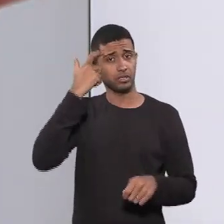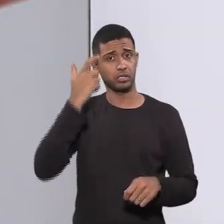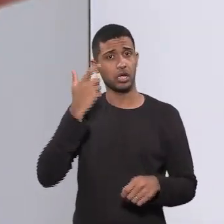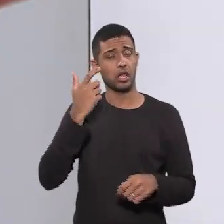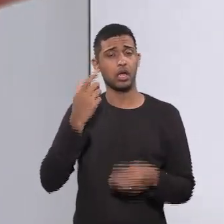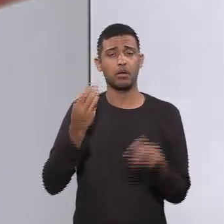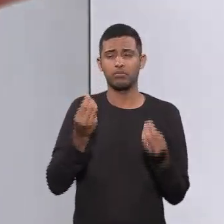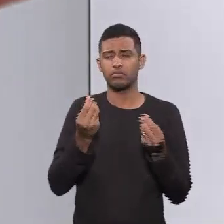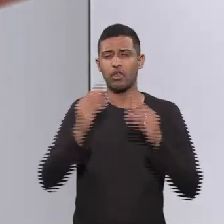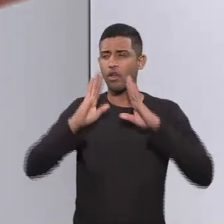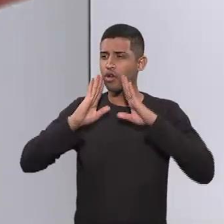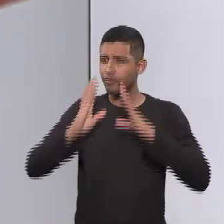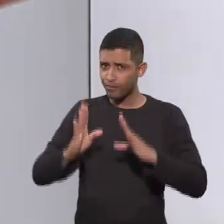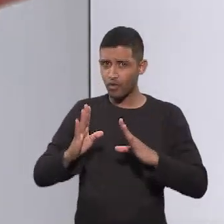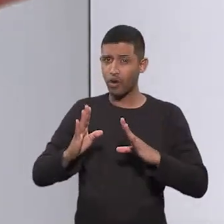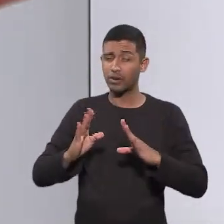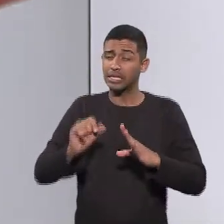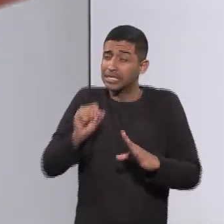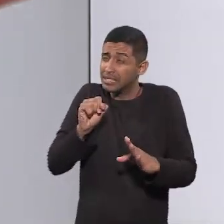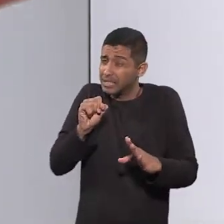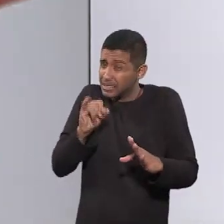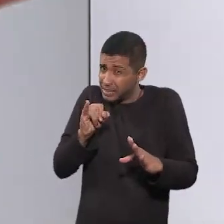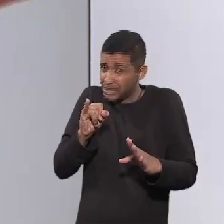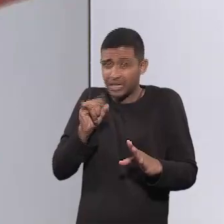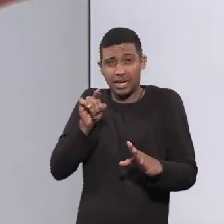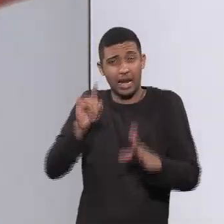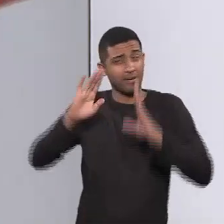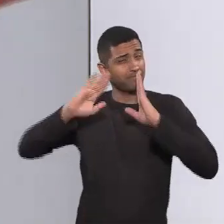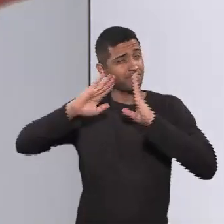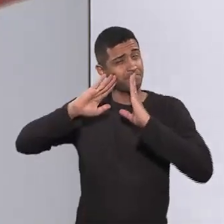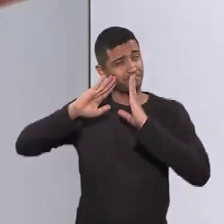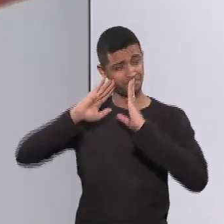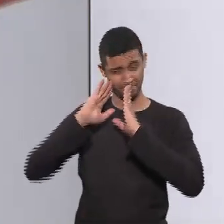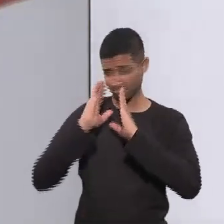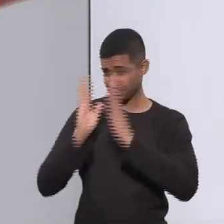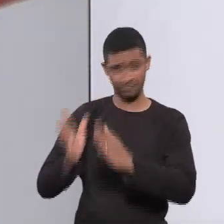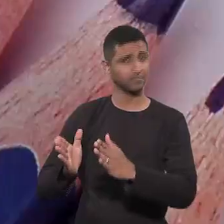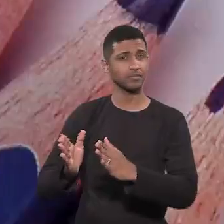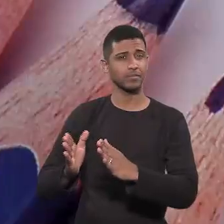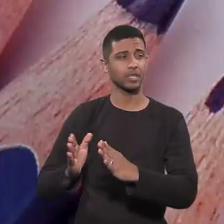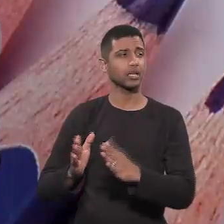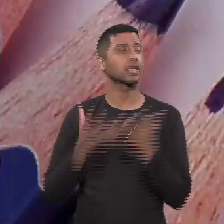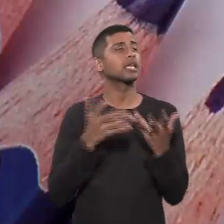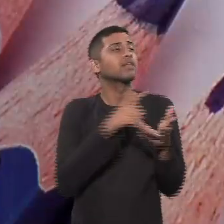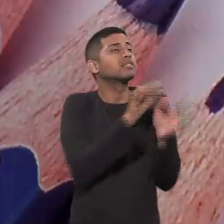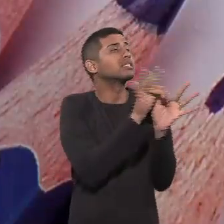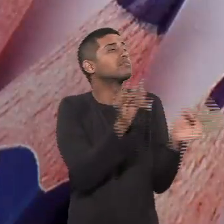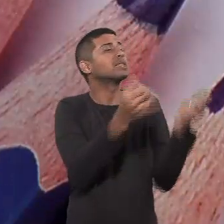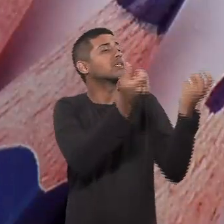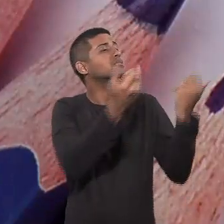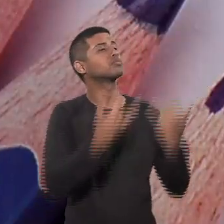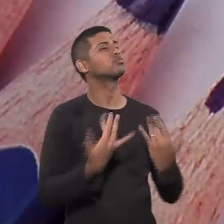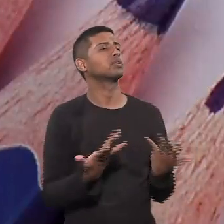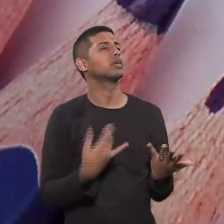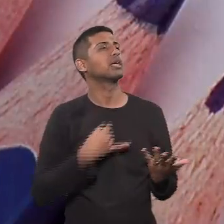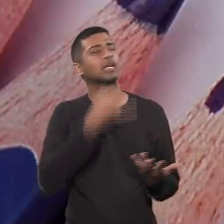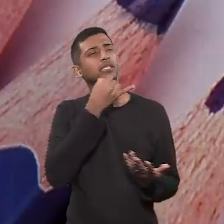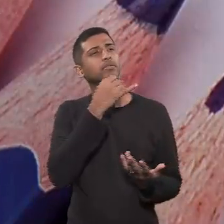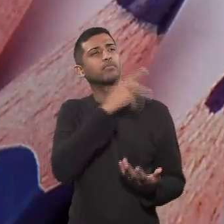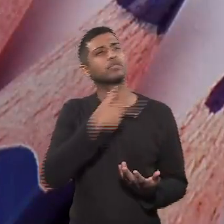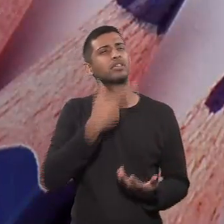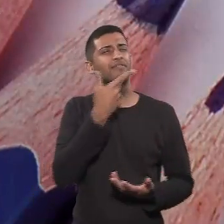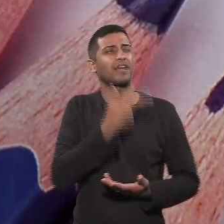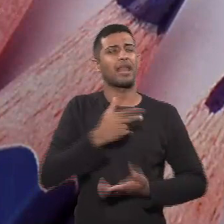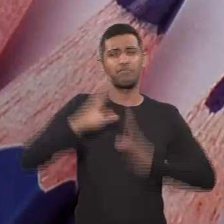né, especificamente em situações muito singulares, que isso fique muito claro. E que eu queria que você exemplificasse o que você chamaria de